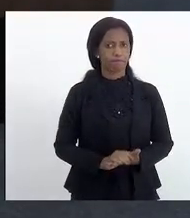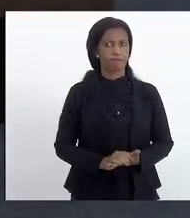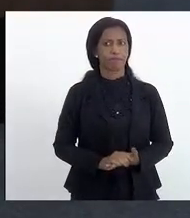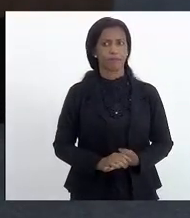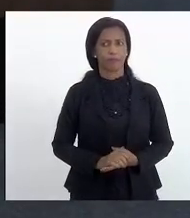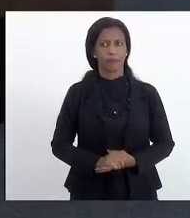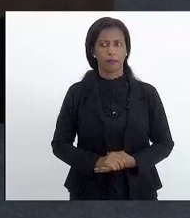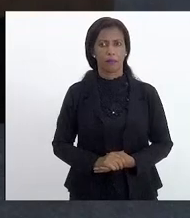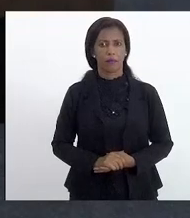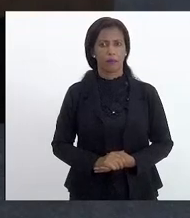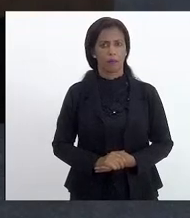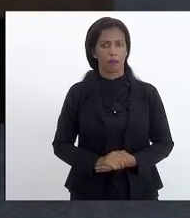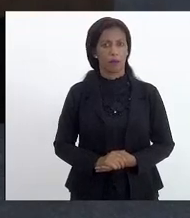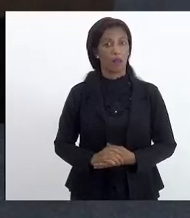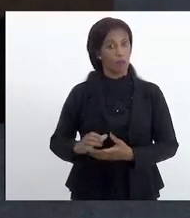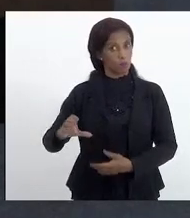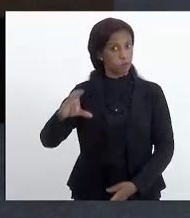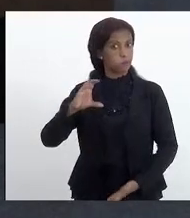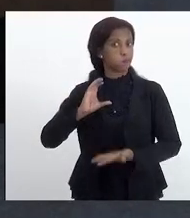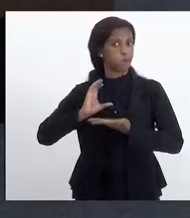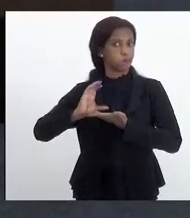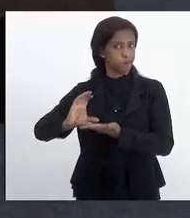bastante robusta.